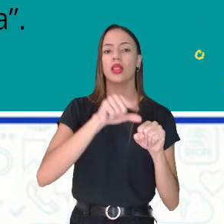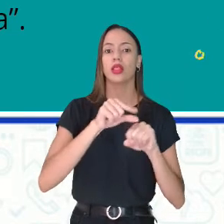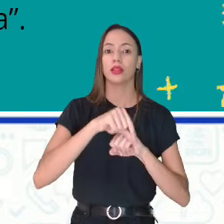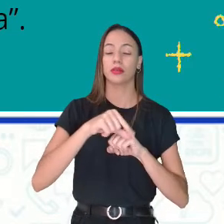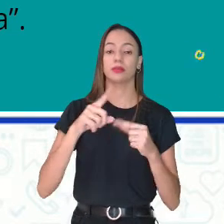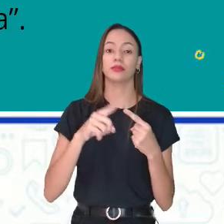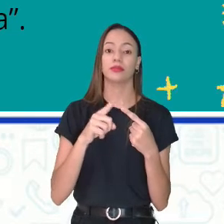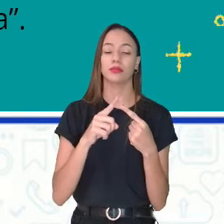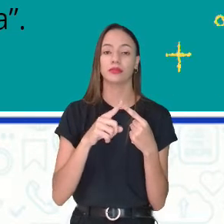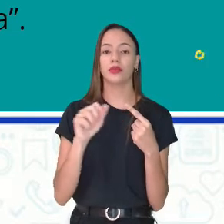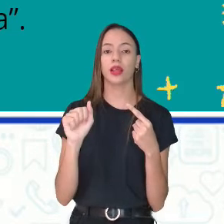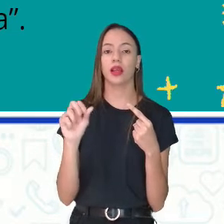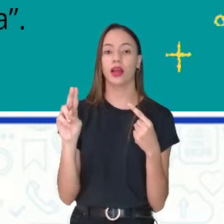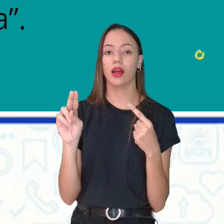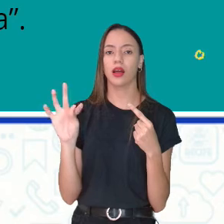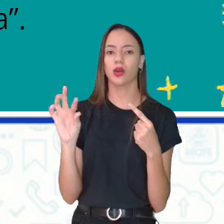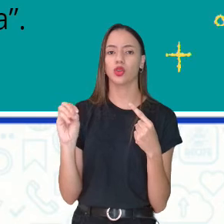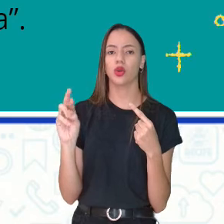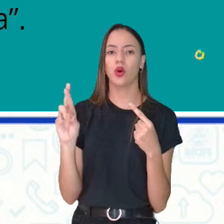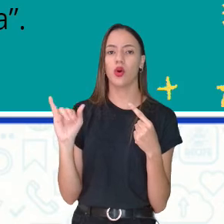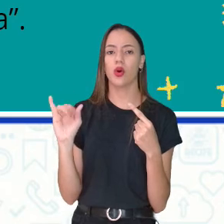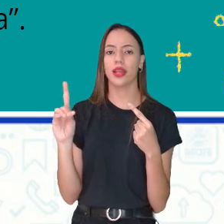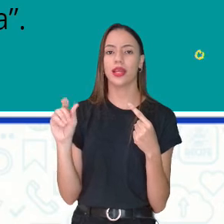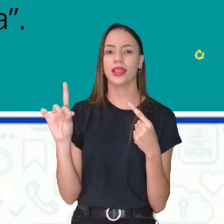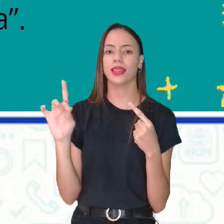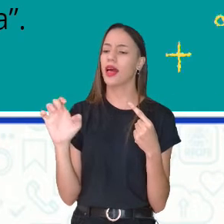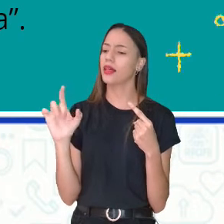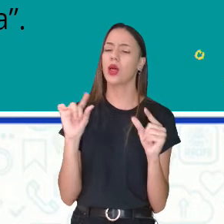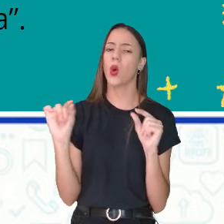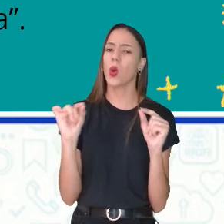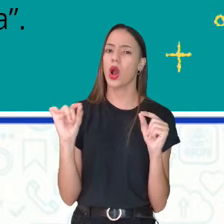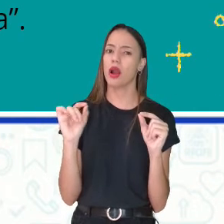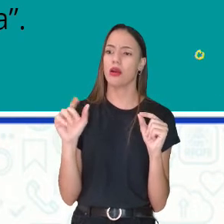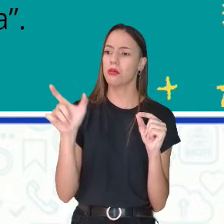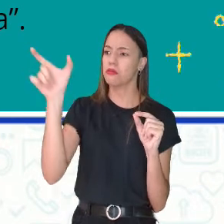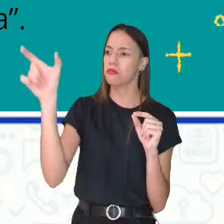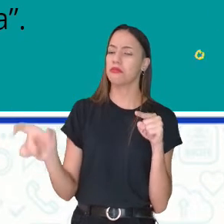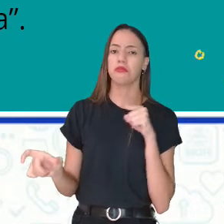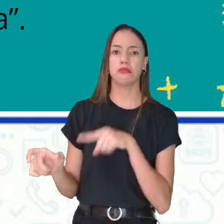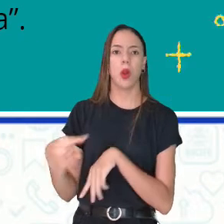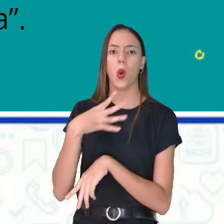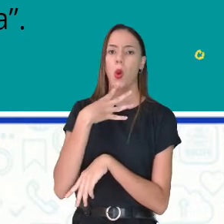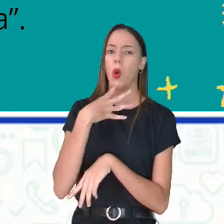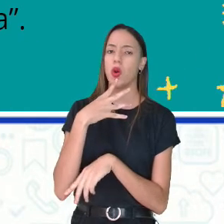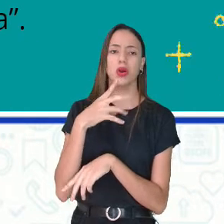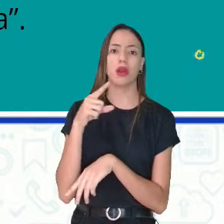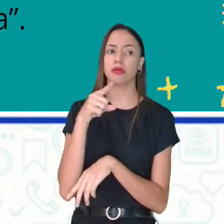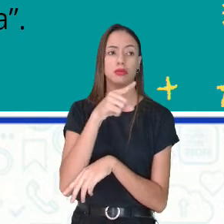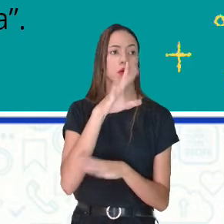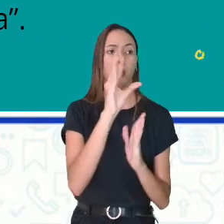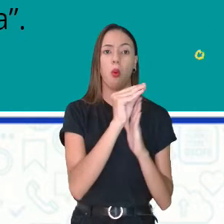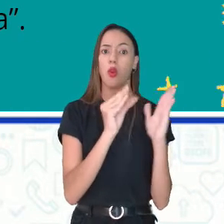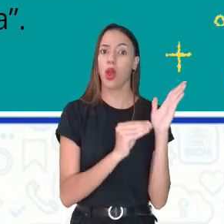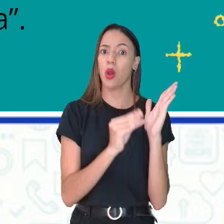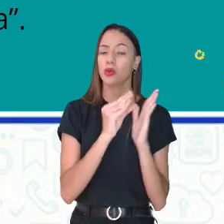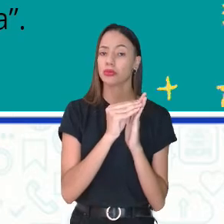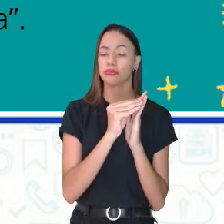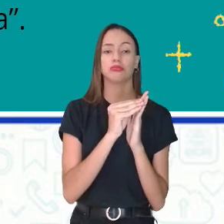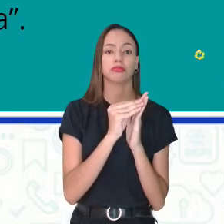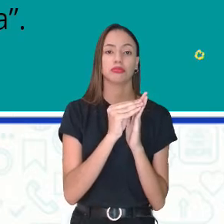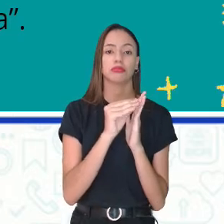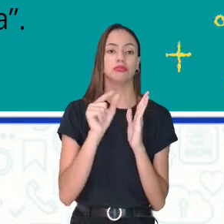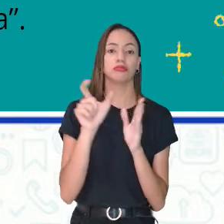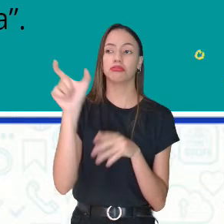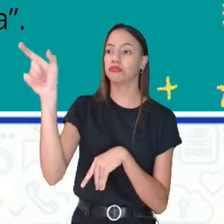de autoridade. Quem é autoridade? Todo aquele que conhece sobre determinado conteúdo. É aquele que